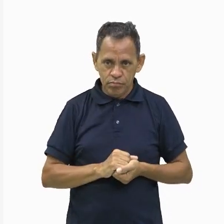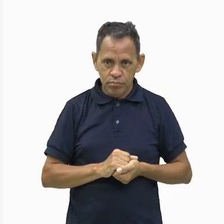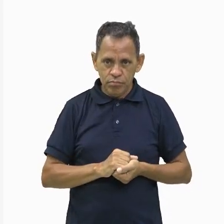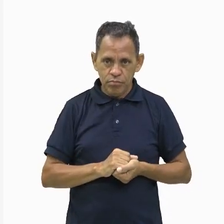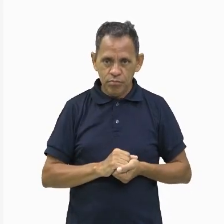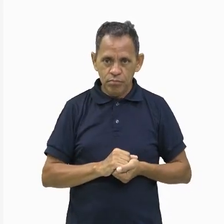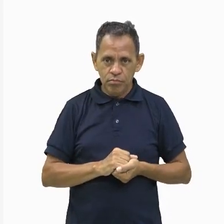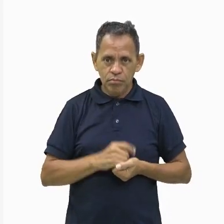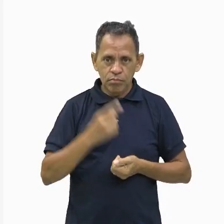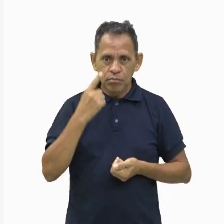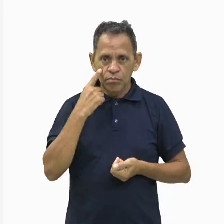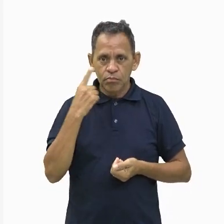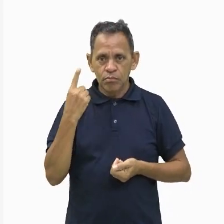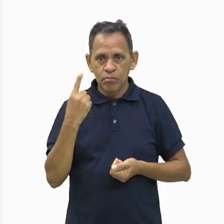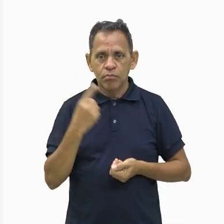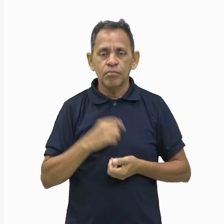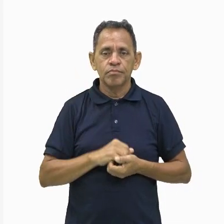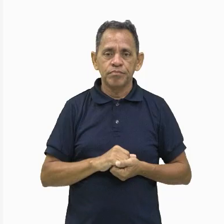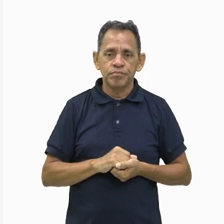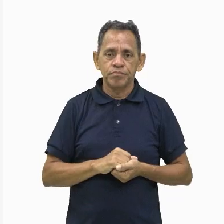lá? Vem aqui comigo.